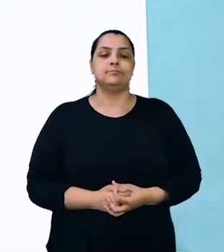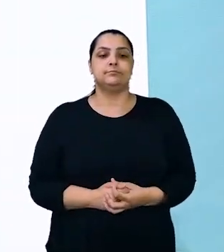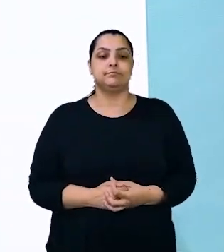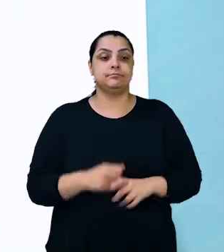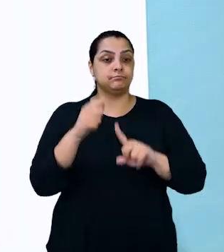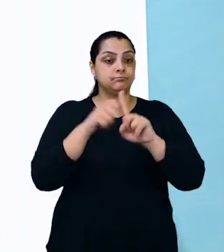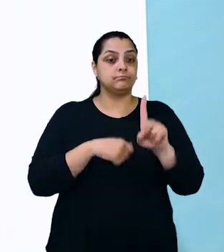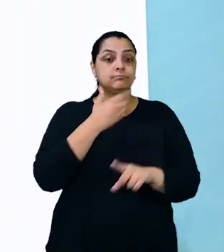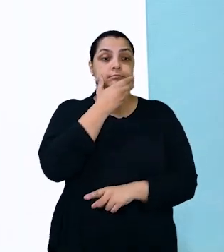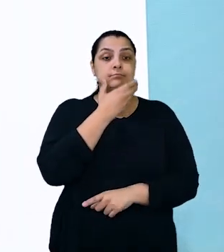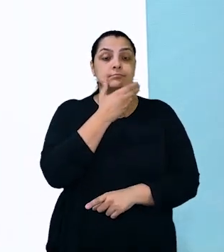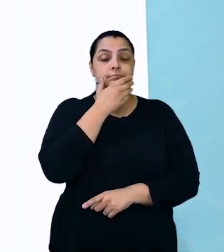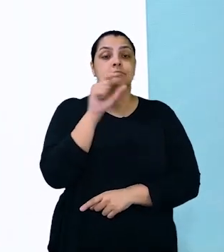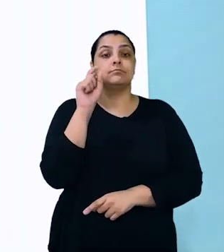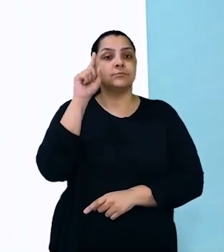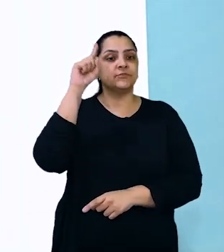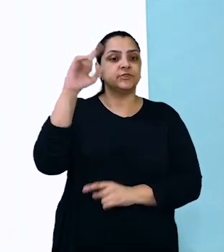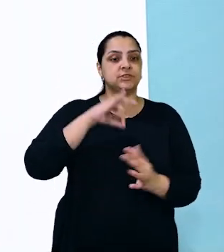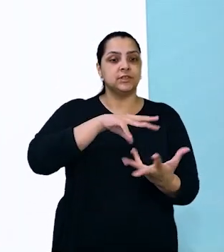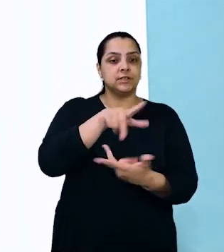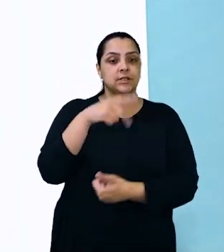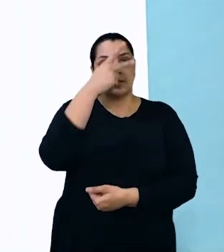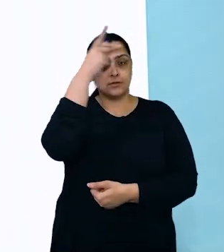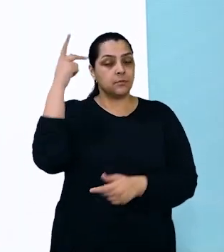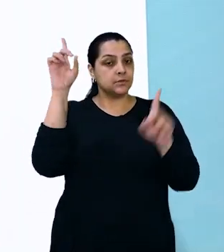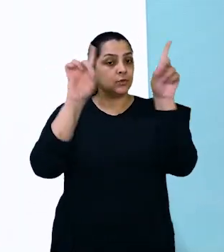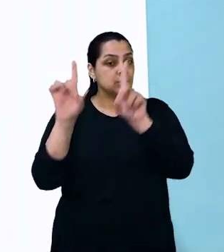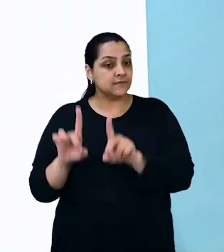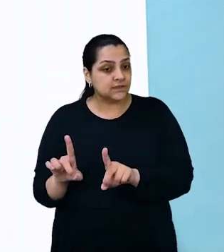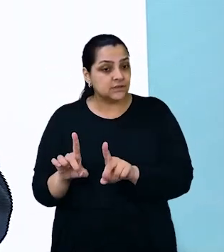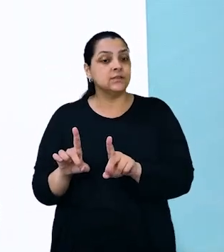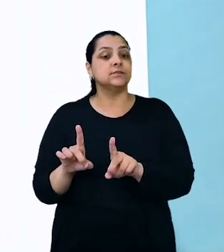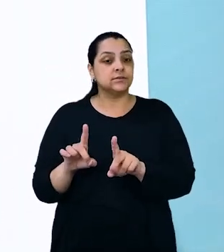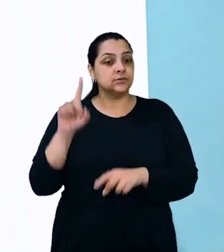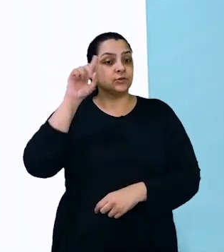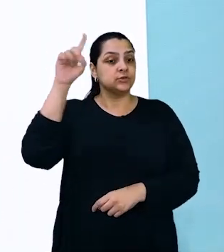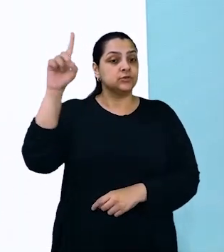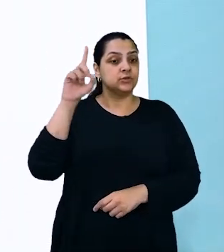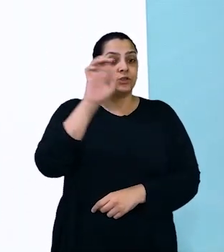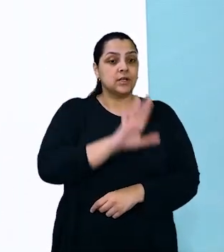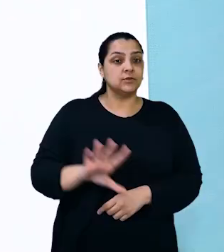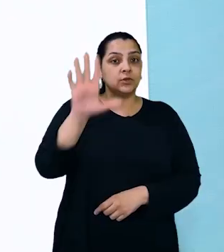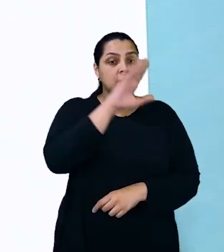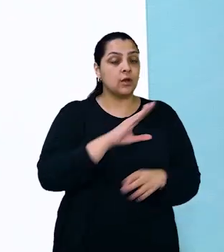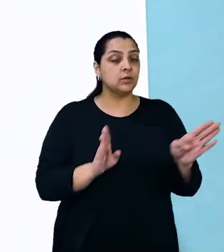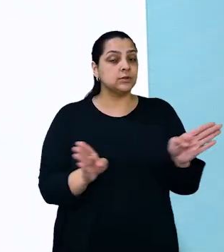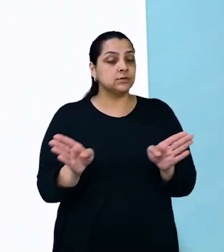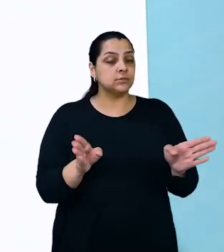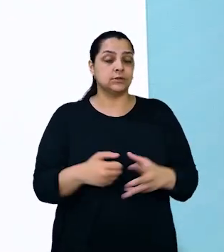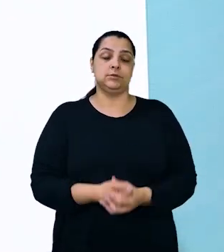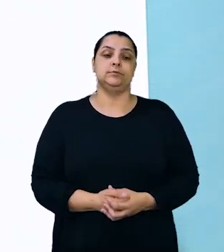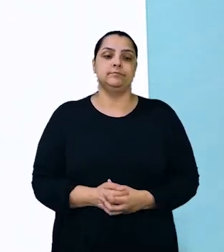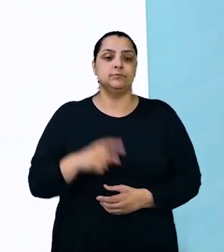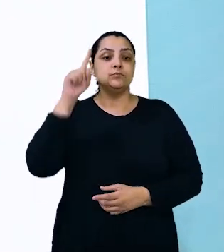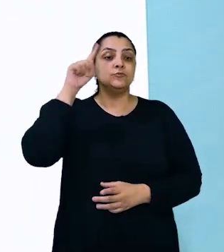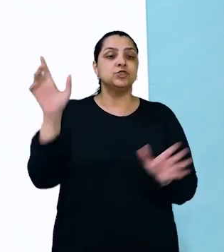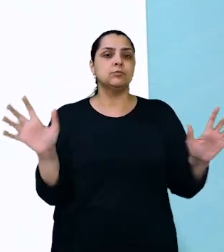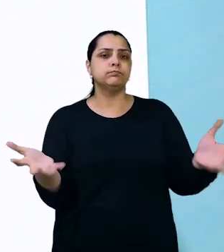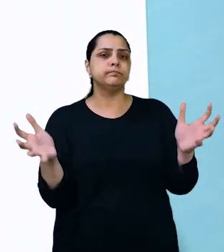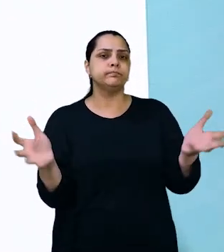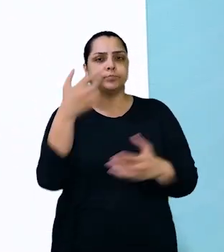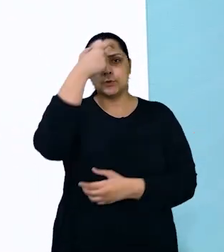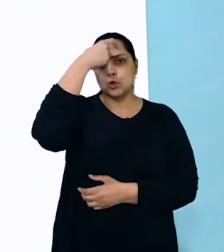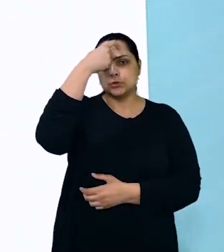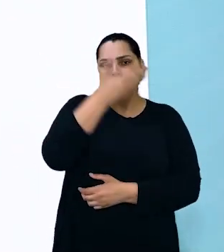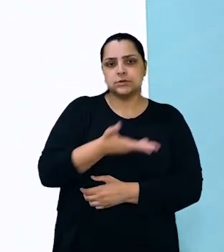de dezembro é marcado pelo Dia Internacional da Pessoa com Deficiência e pelo Dia Nacional da Acessibilidade. As datas promovem a